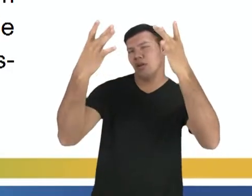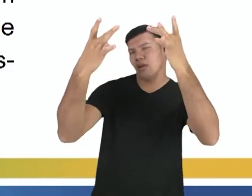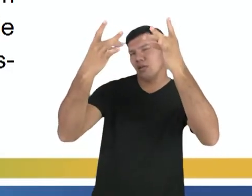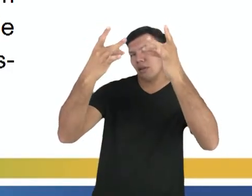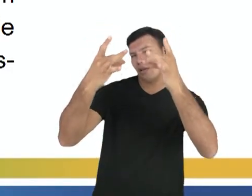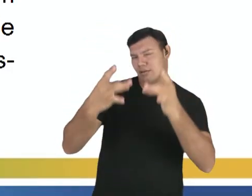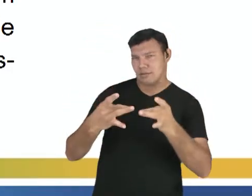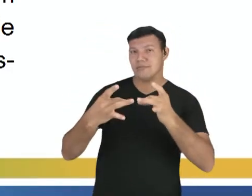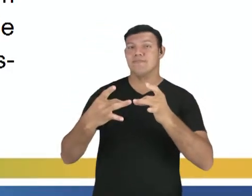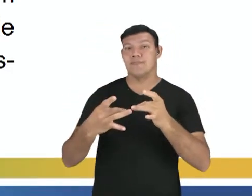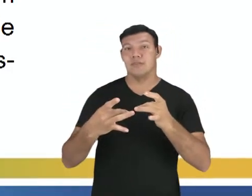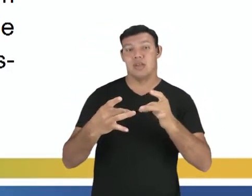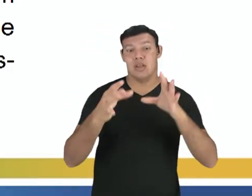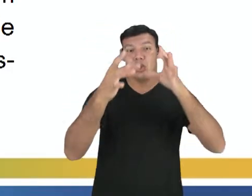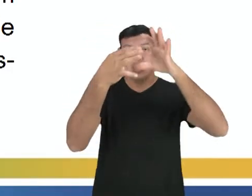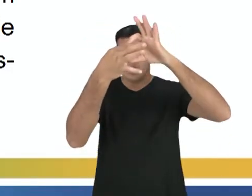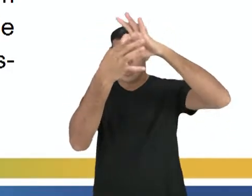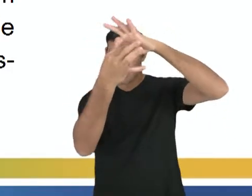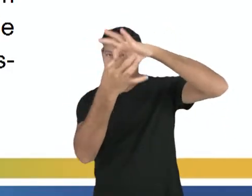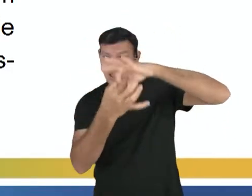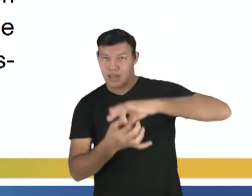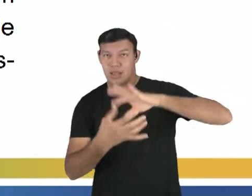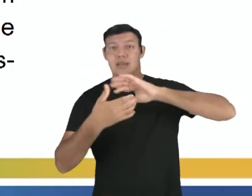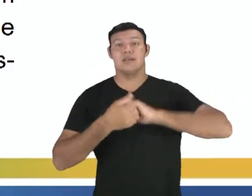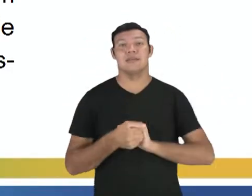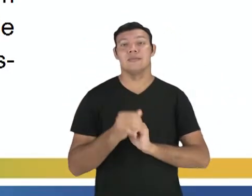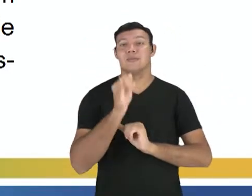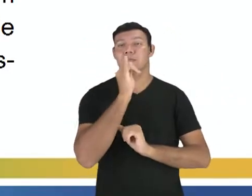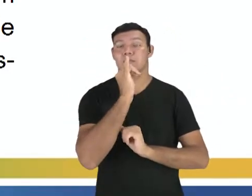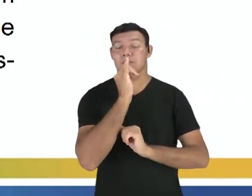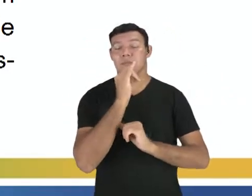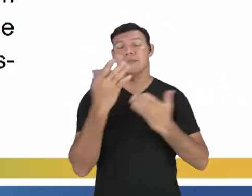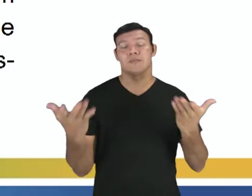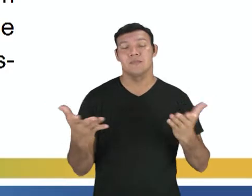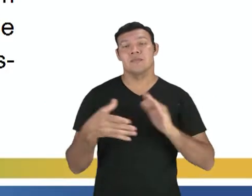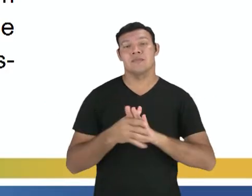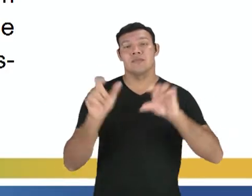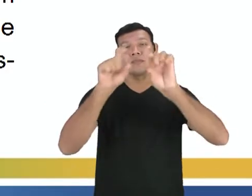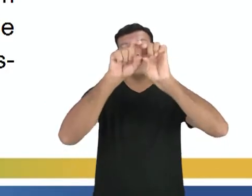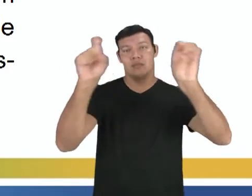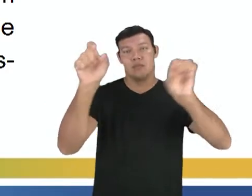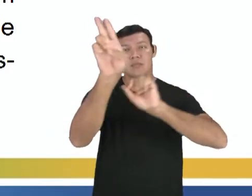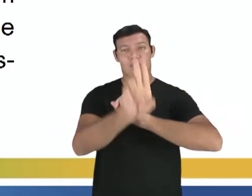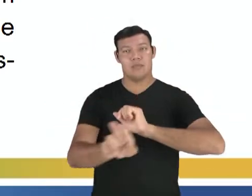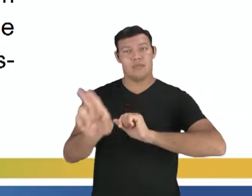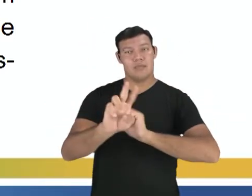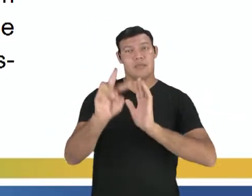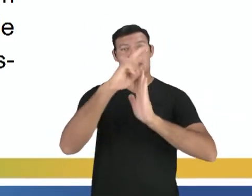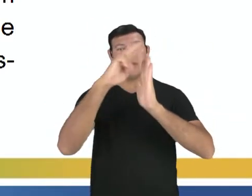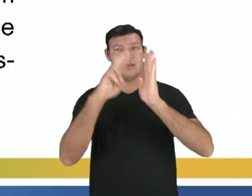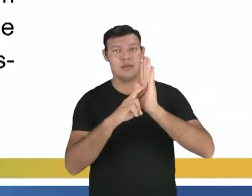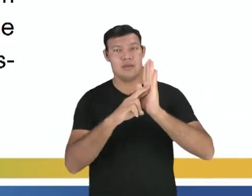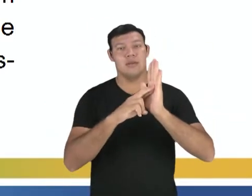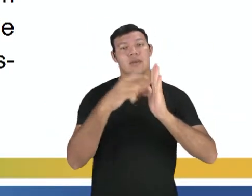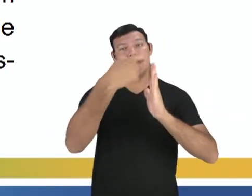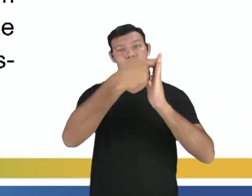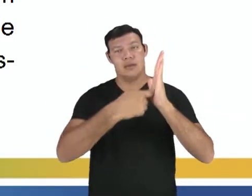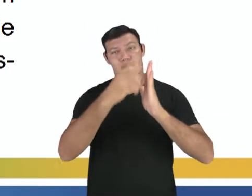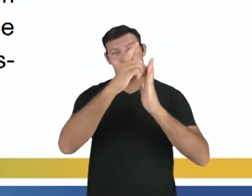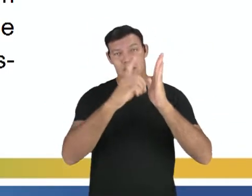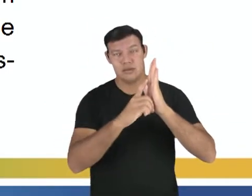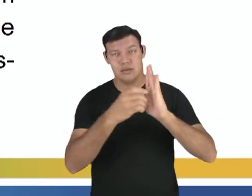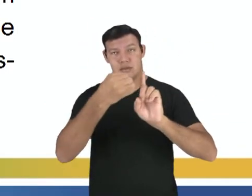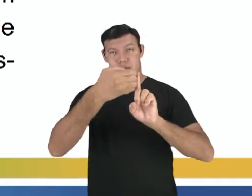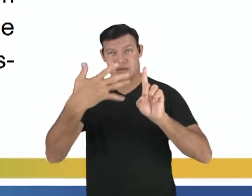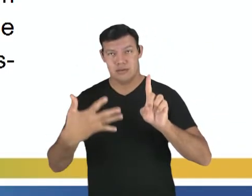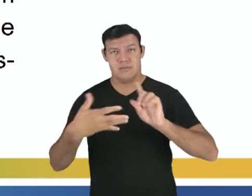texto coeso. Segue abaixo alguns exemplos de parágrafos utilizados nas redações dissertativas